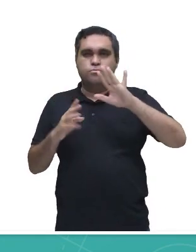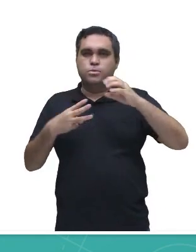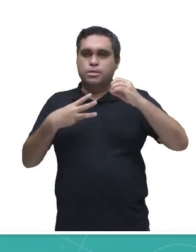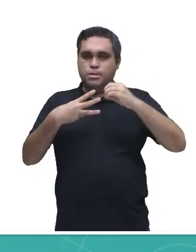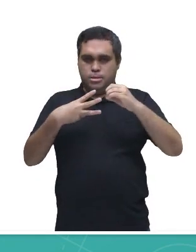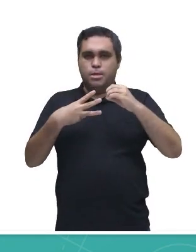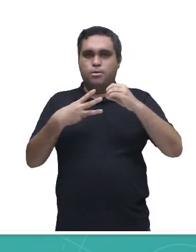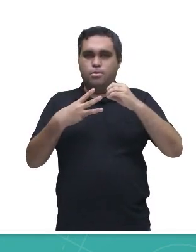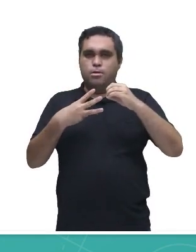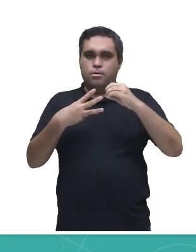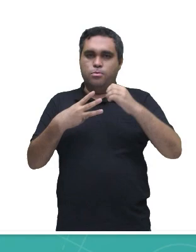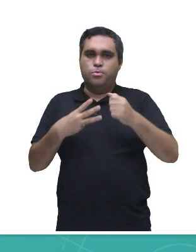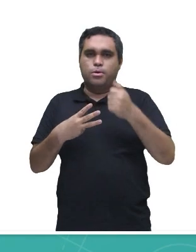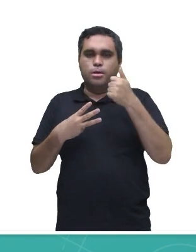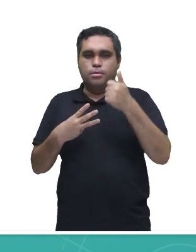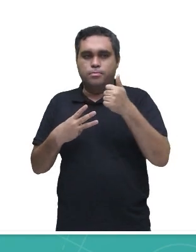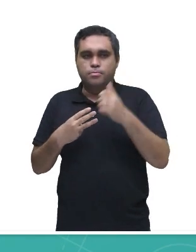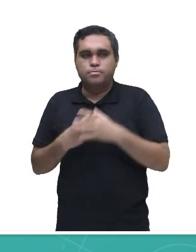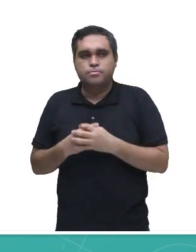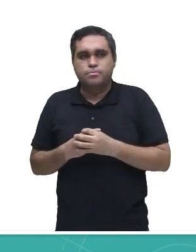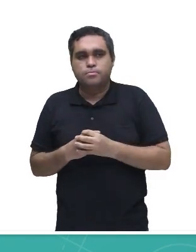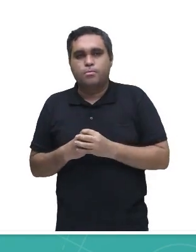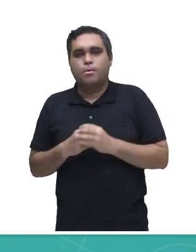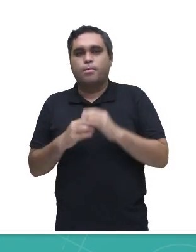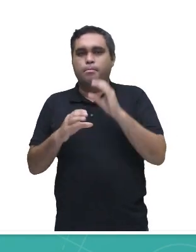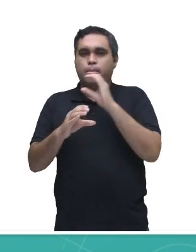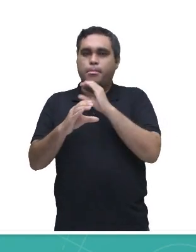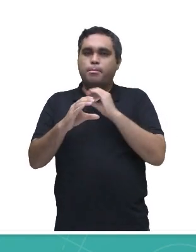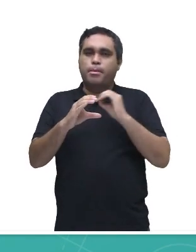nós mostramos para vocês. Observem aí